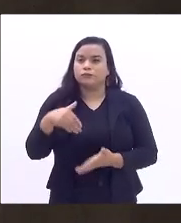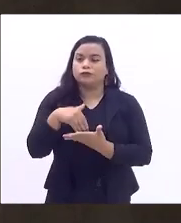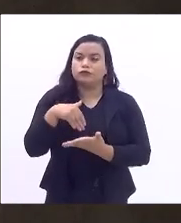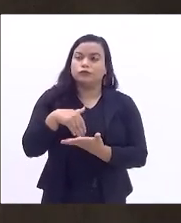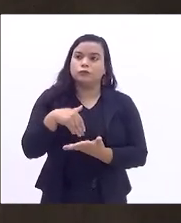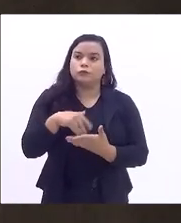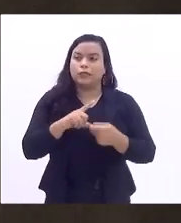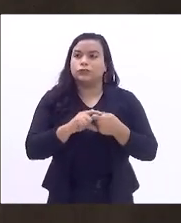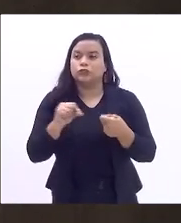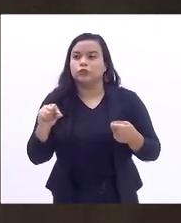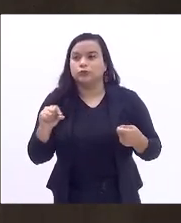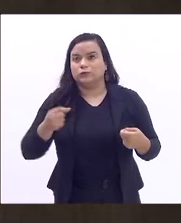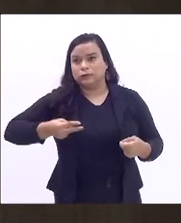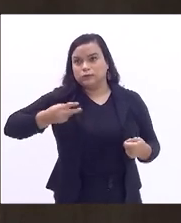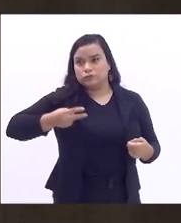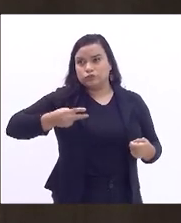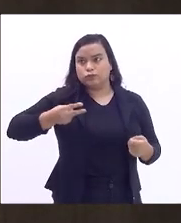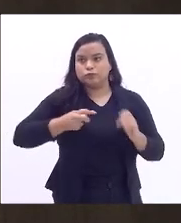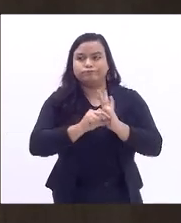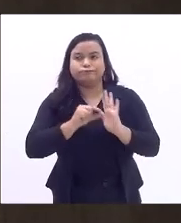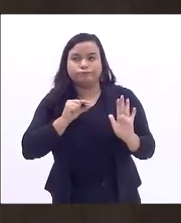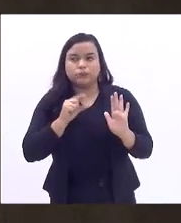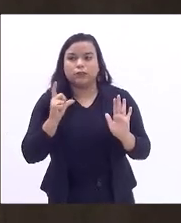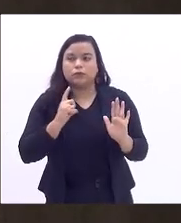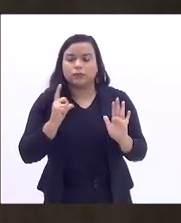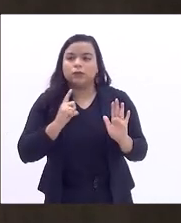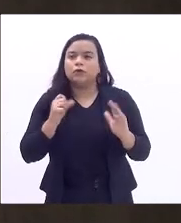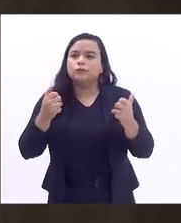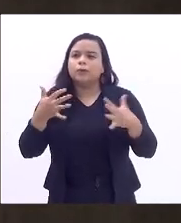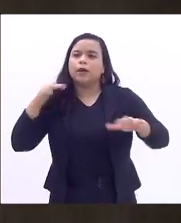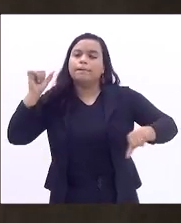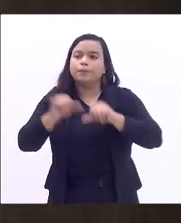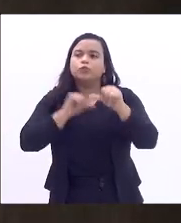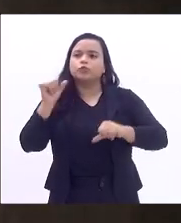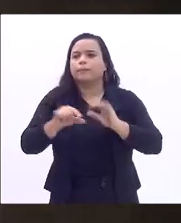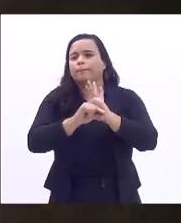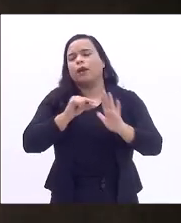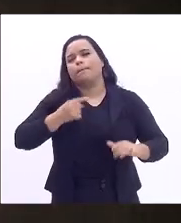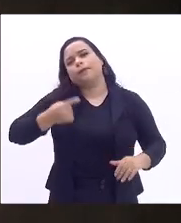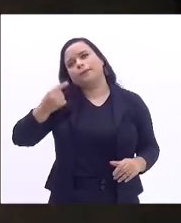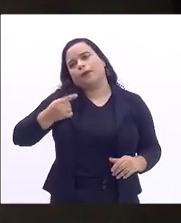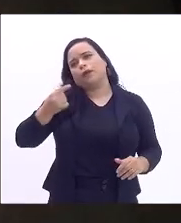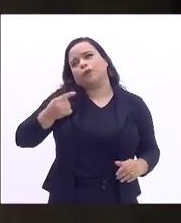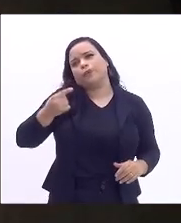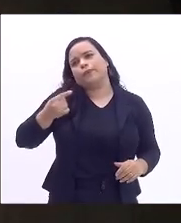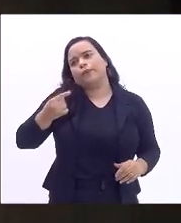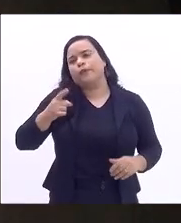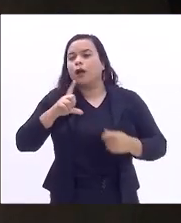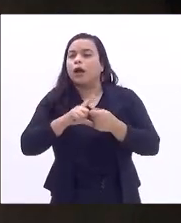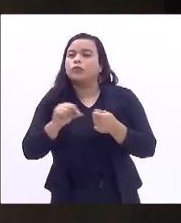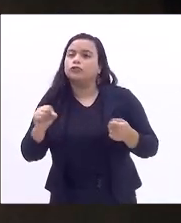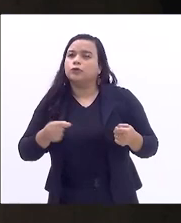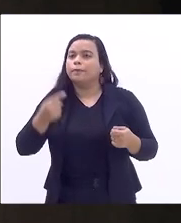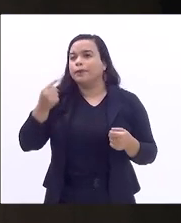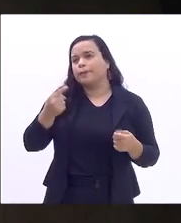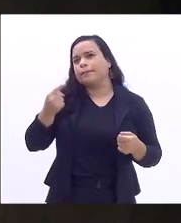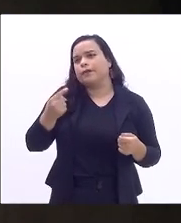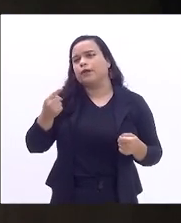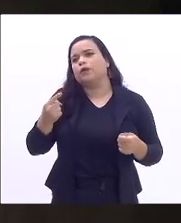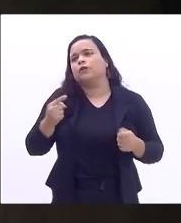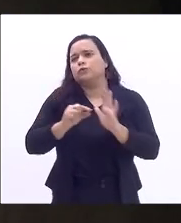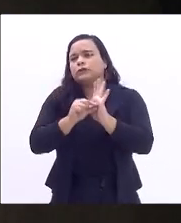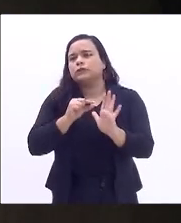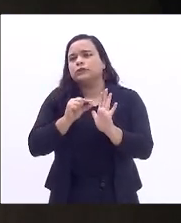último no artigo 2º quando modifica o parágrafo primeiro do artigo 1º